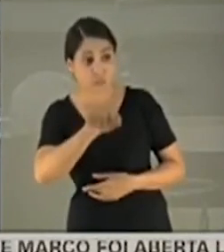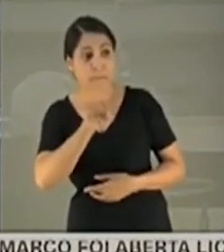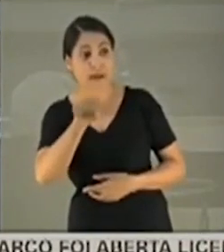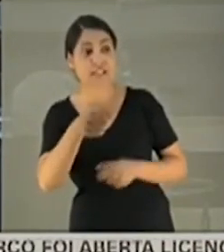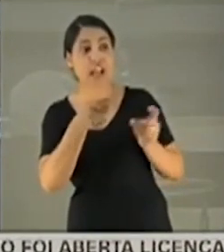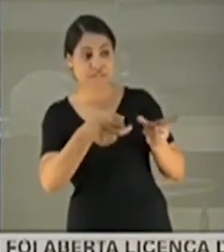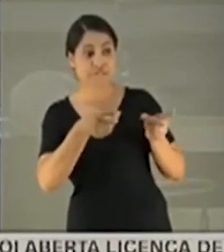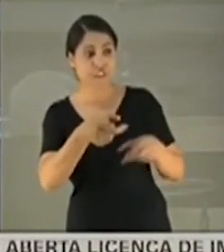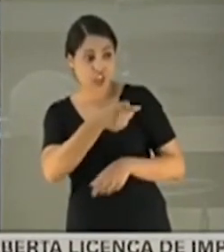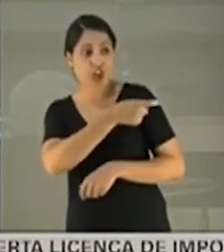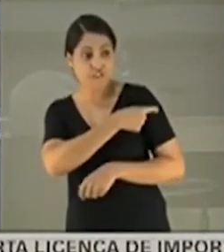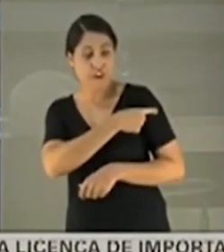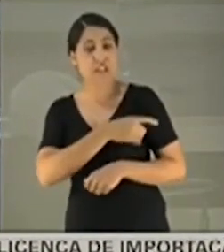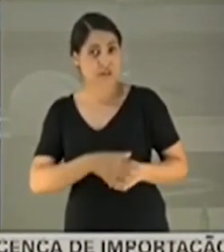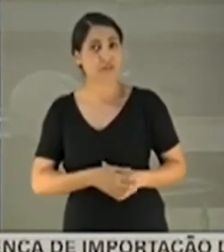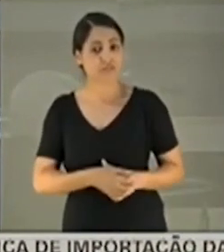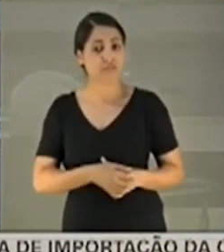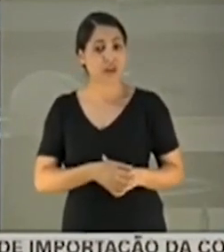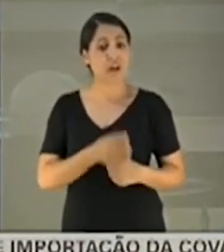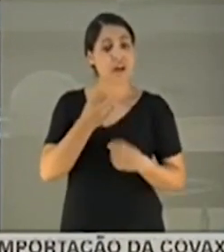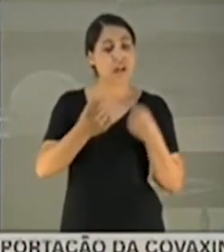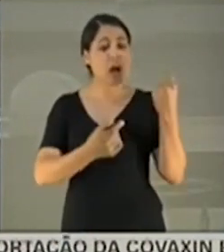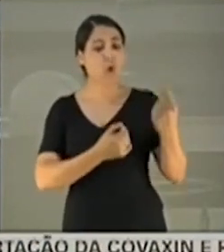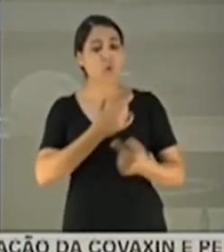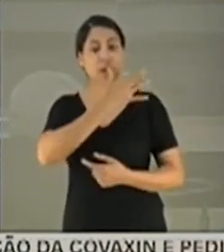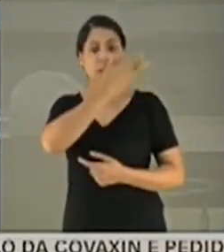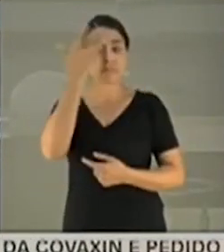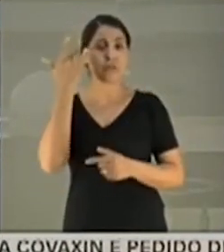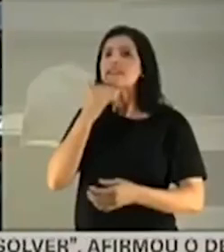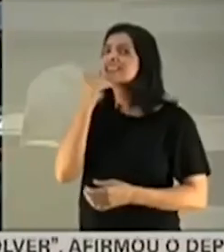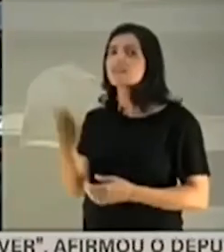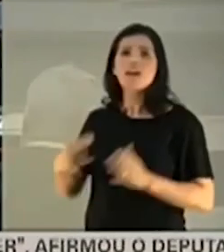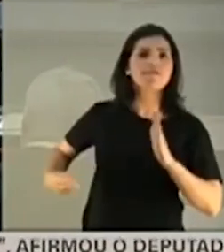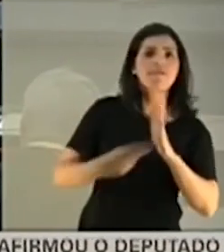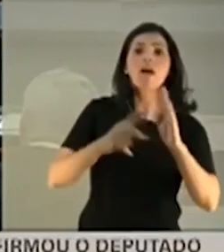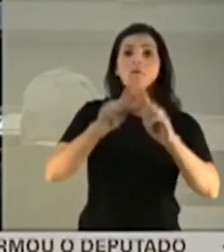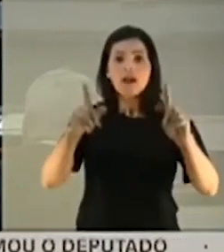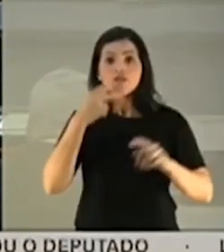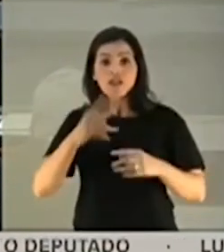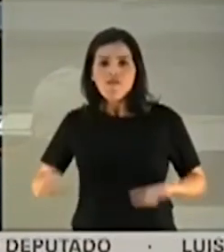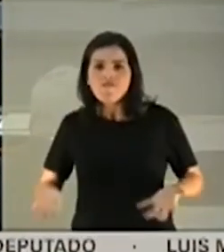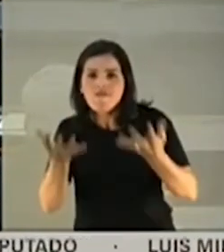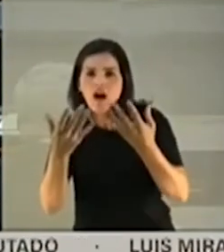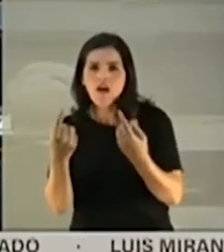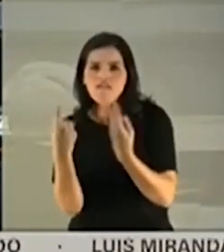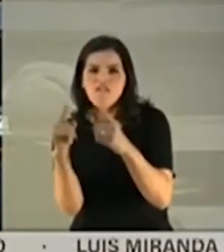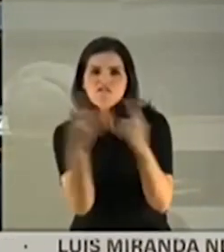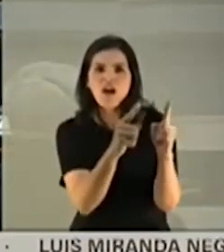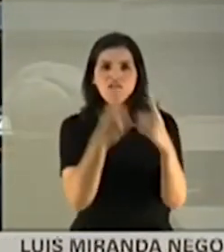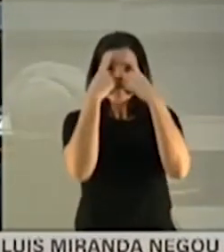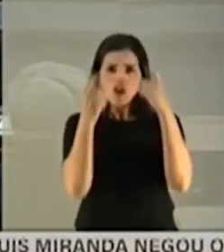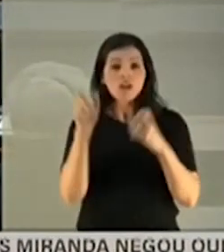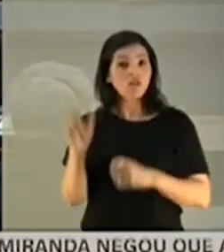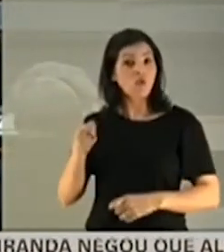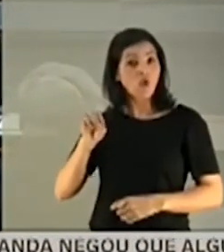que alguns gestores estavam pedindo propina. Incita a violência da forma que foi incitada pelo Onyx,